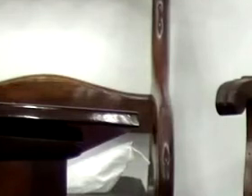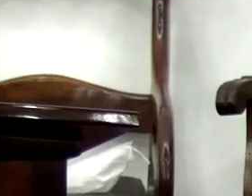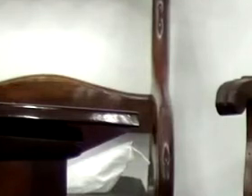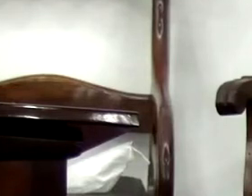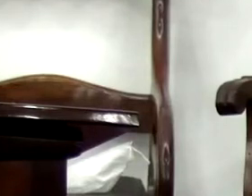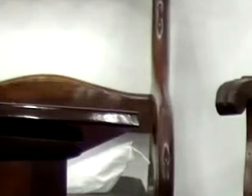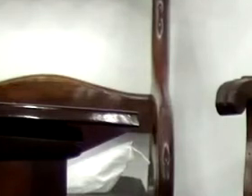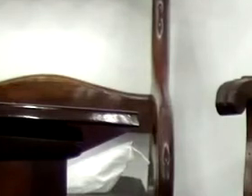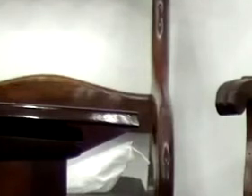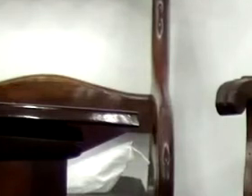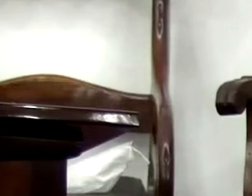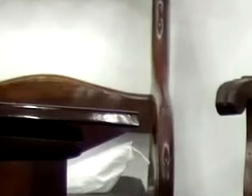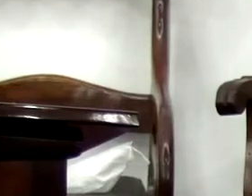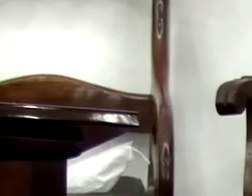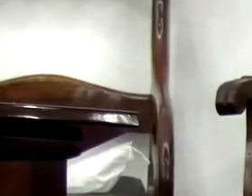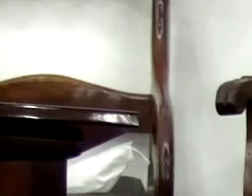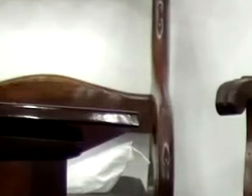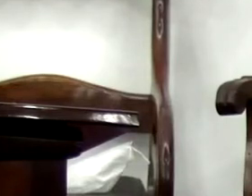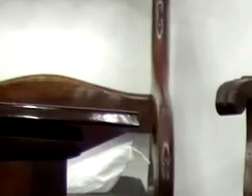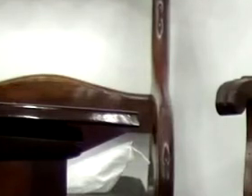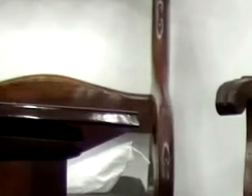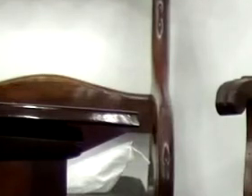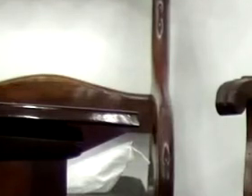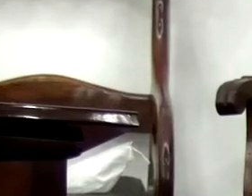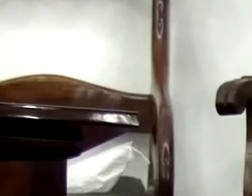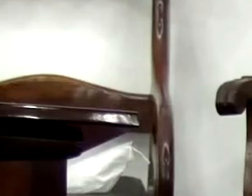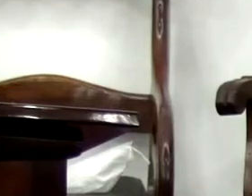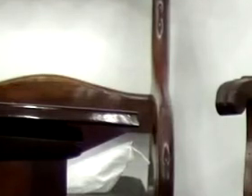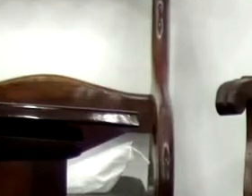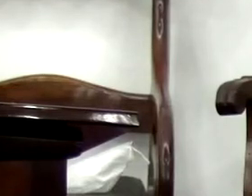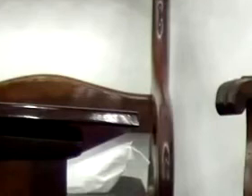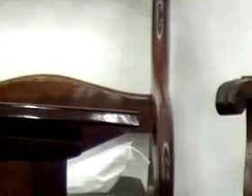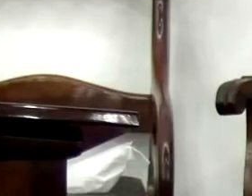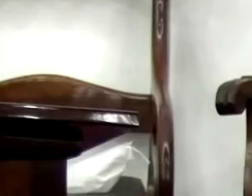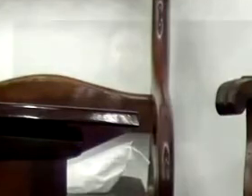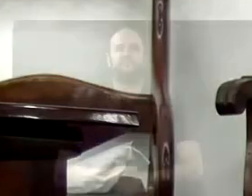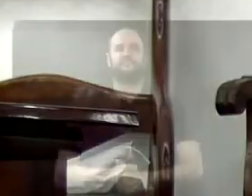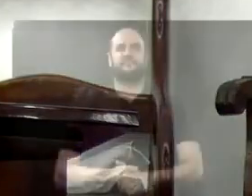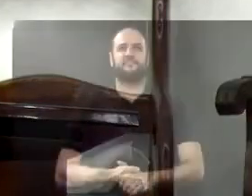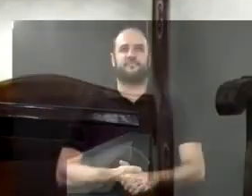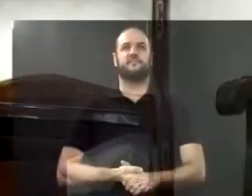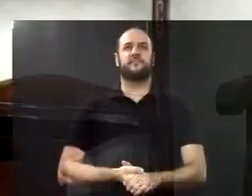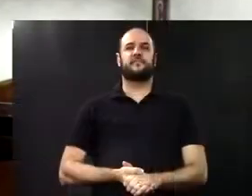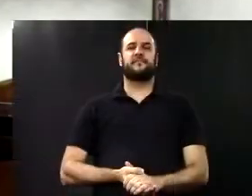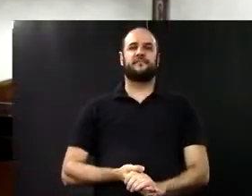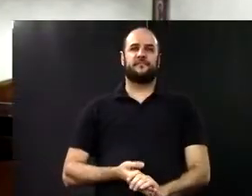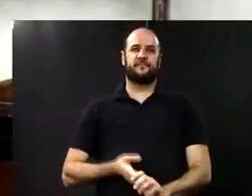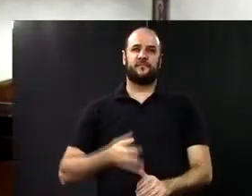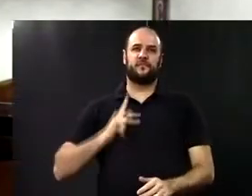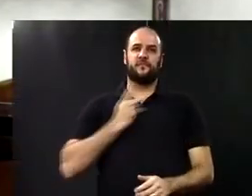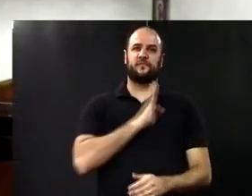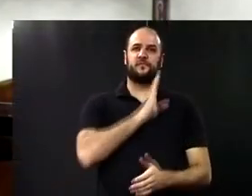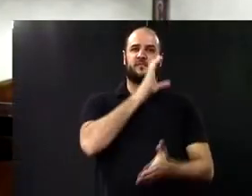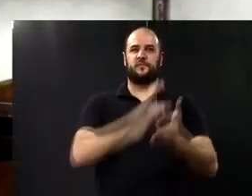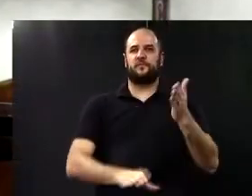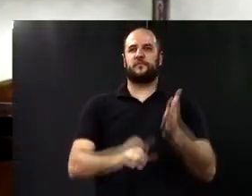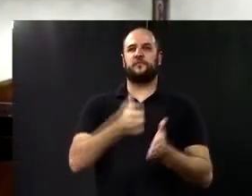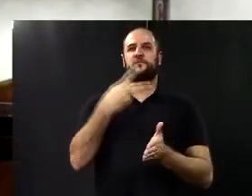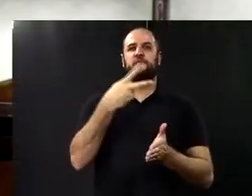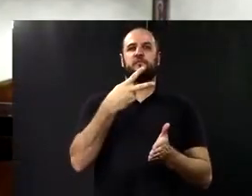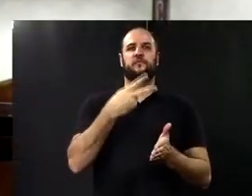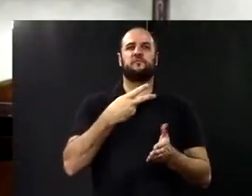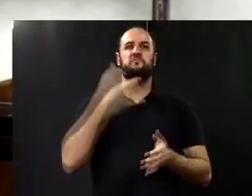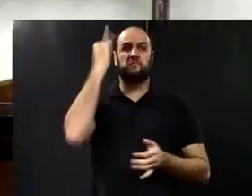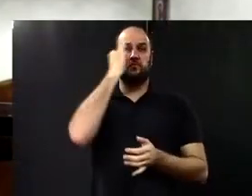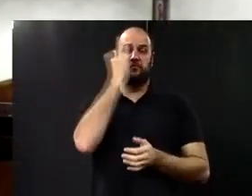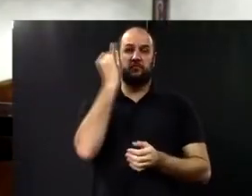ao seu lado. Leia a Bíblia com ele. É importante. Os pais cuidar dos filhos e educar os filhos diante